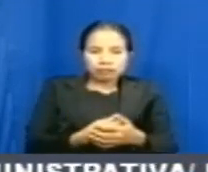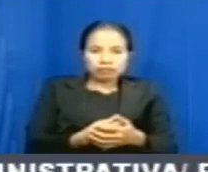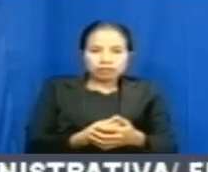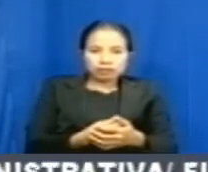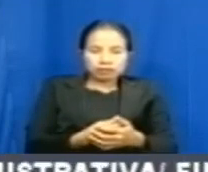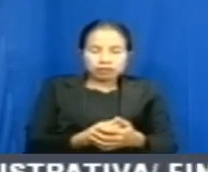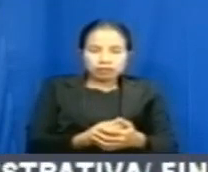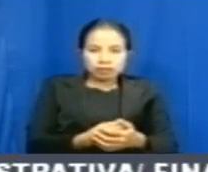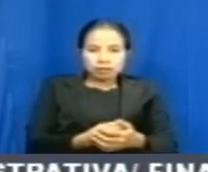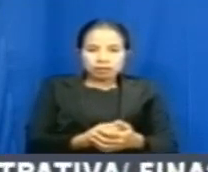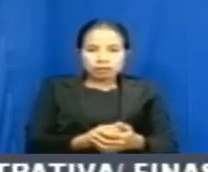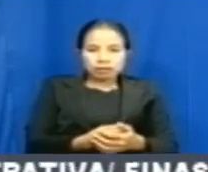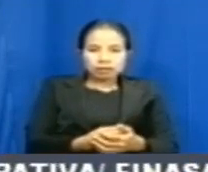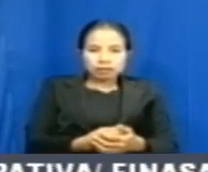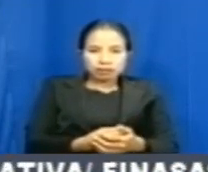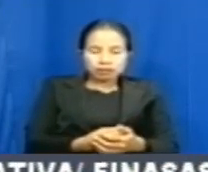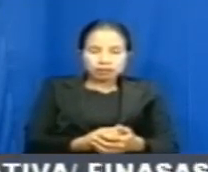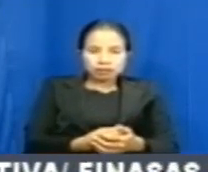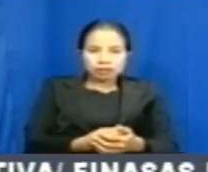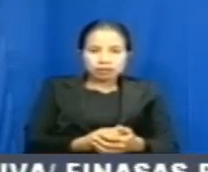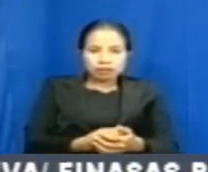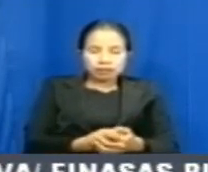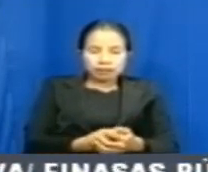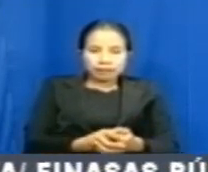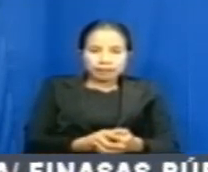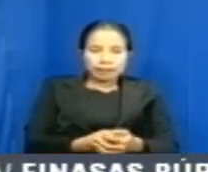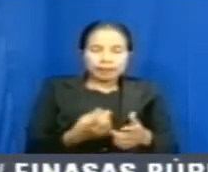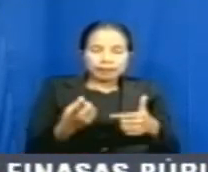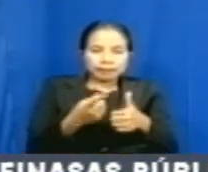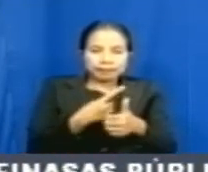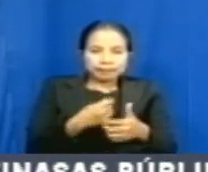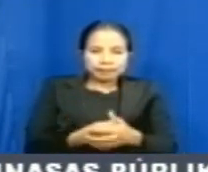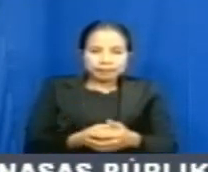implementa, na fato, a operação para tudo, né? Primeiro,